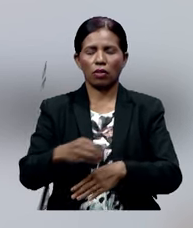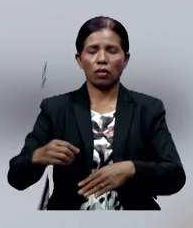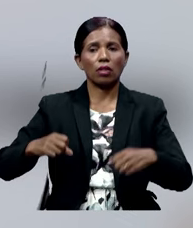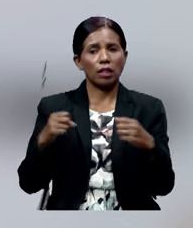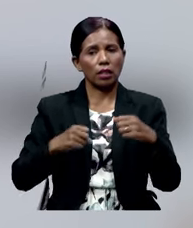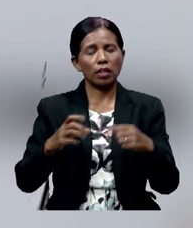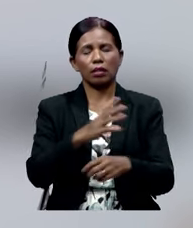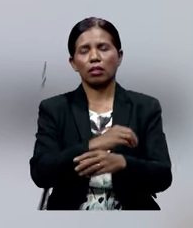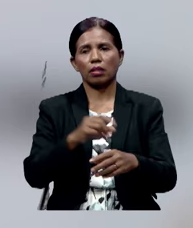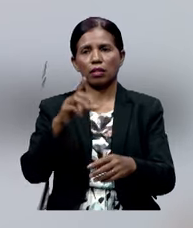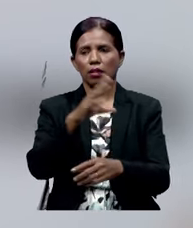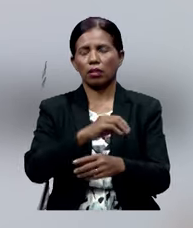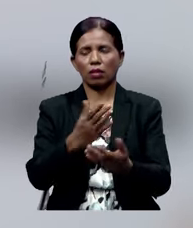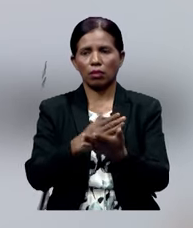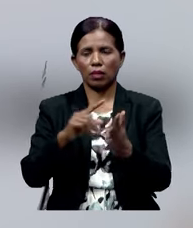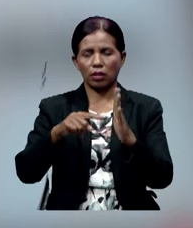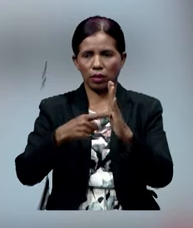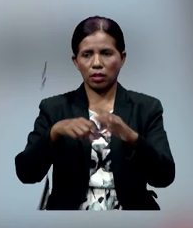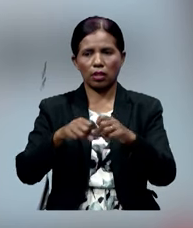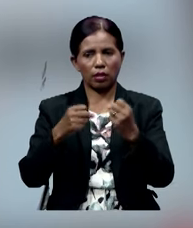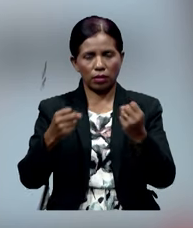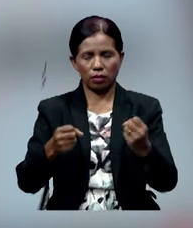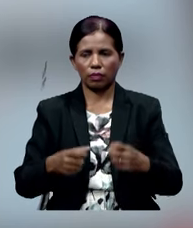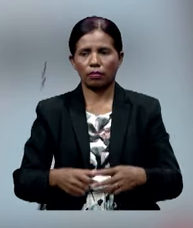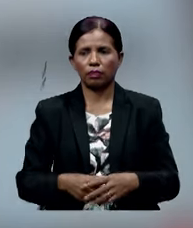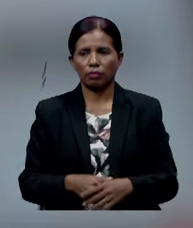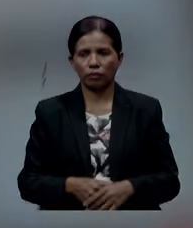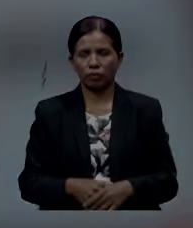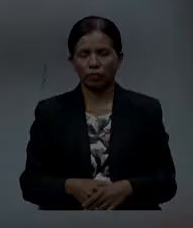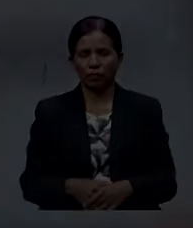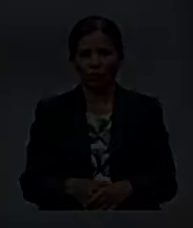nebenia sosa, hahu atona. Adriano Verdial, Rafael dos Reis, GMN.